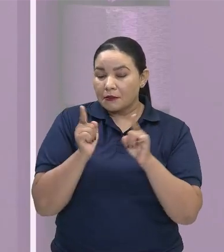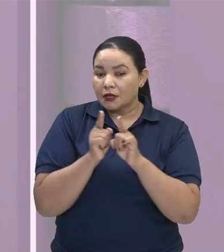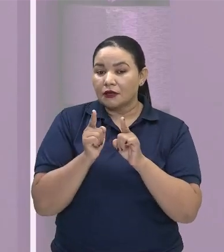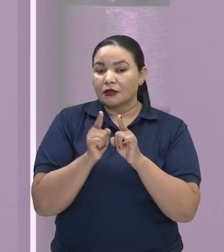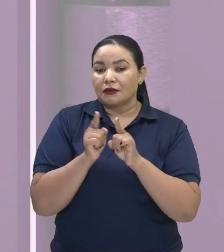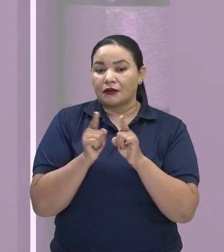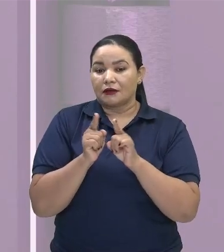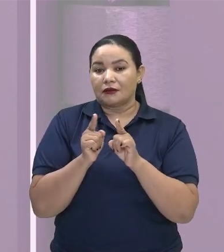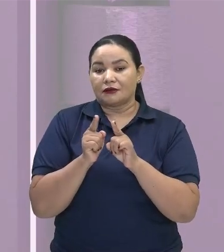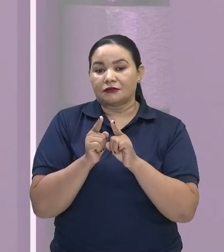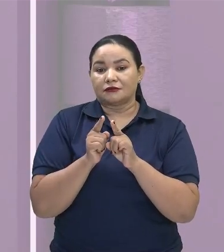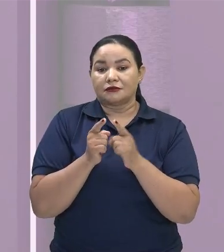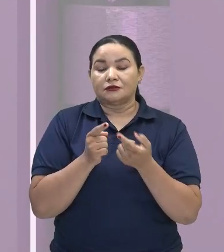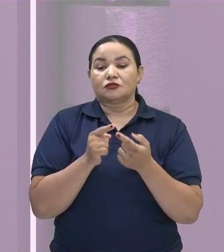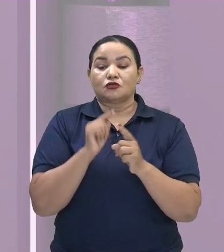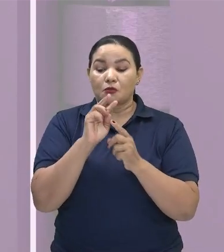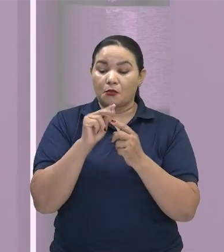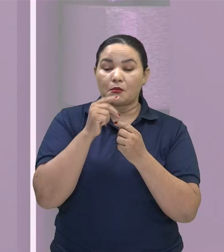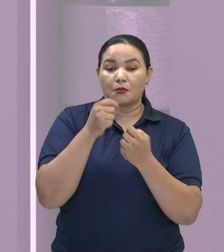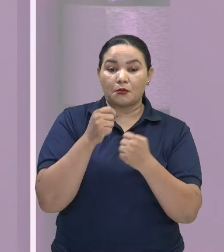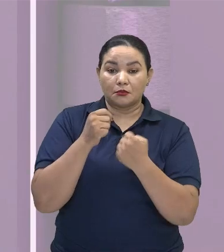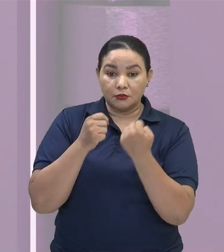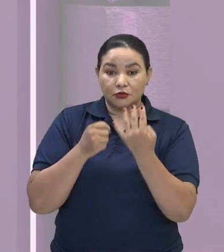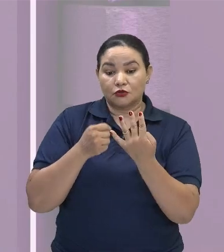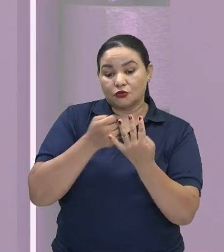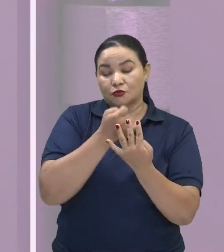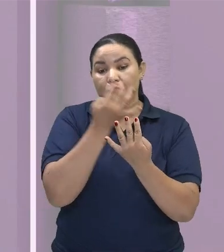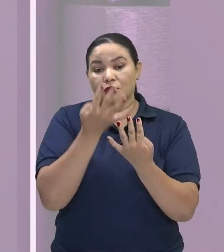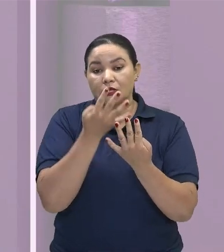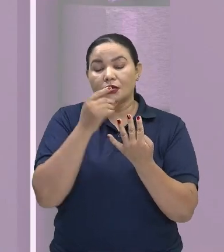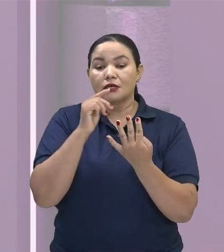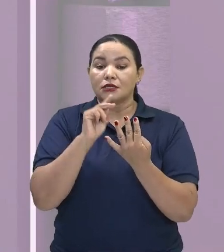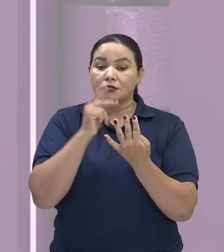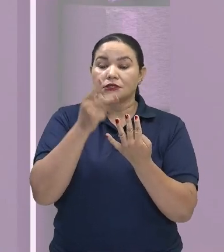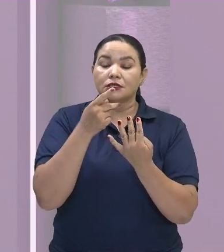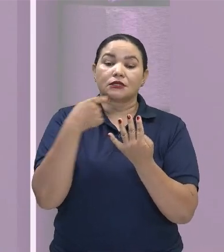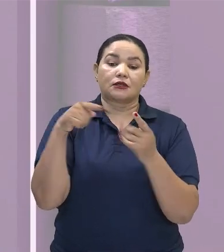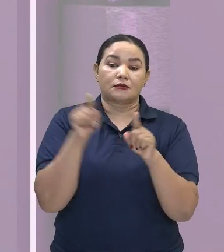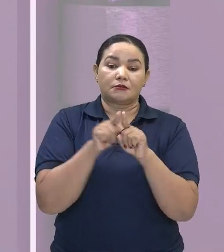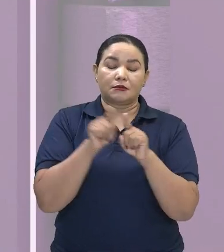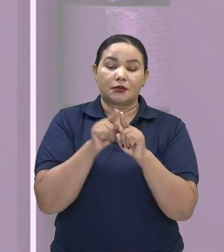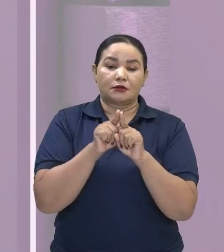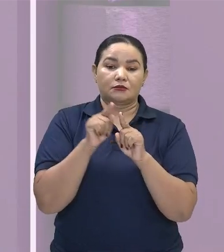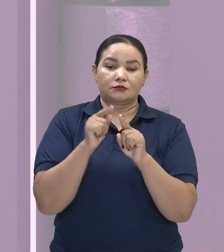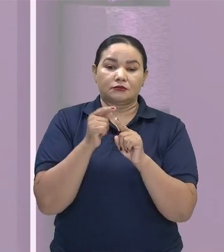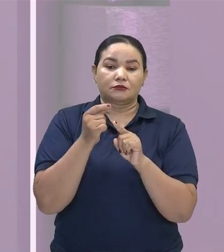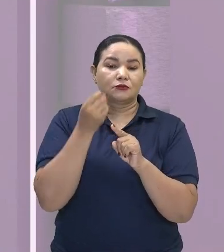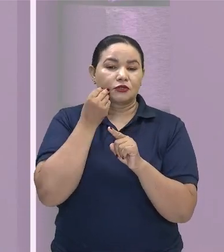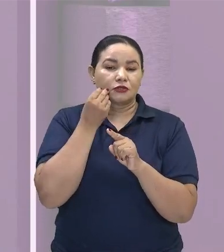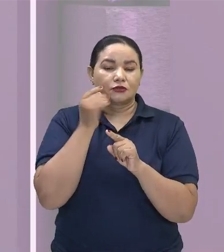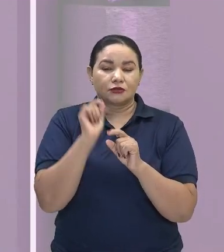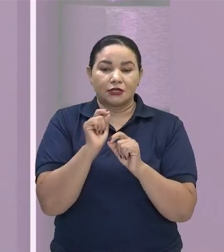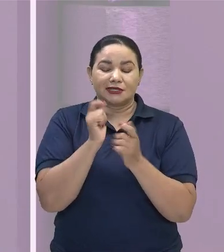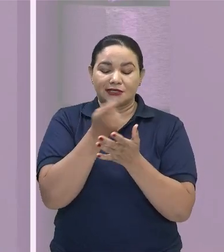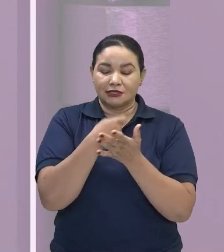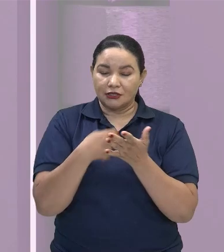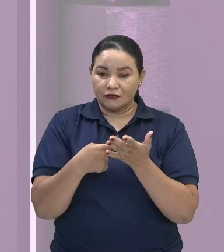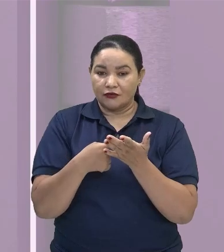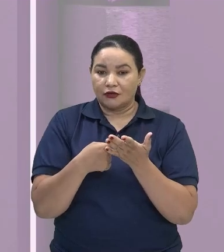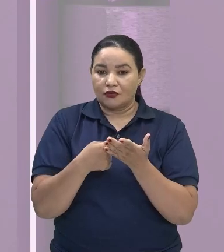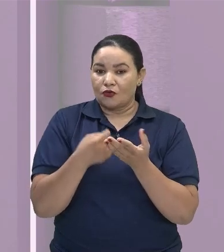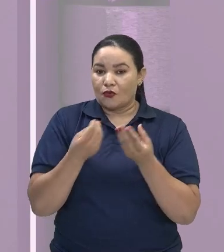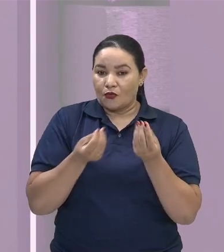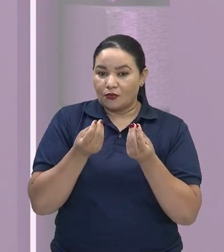né, na forma de potência, né? Isso nos ajuda, como nós pudéssemos dizer que nós estamos escrevendo esse número de uma